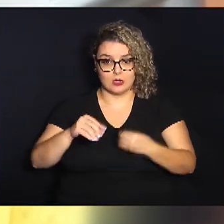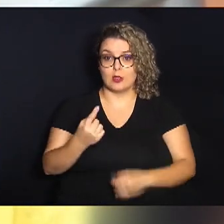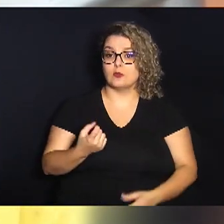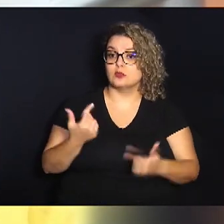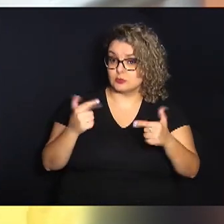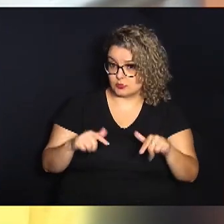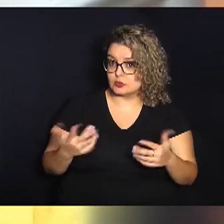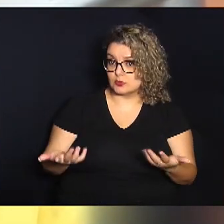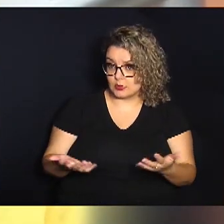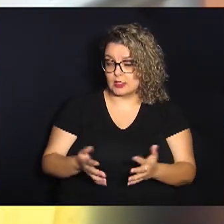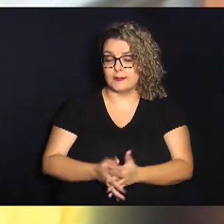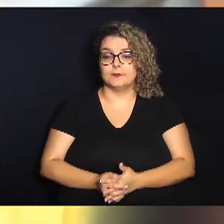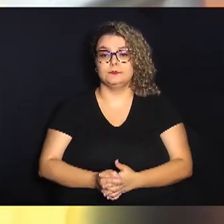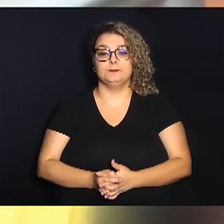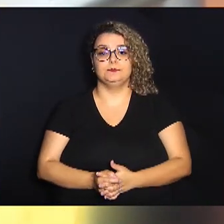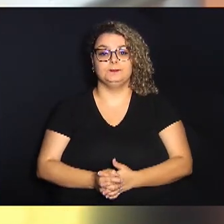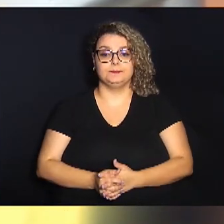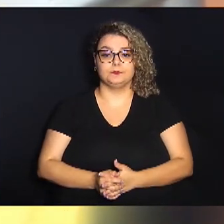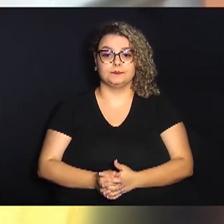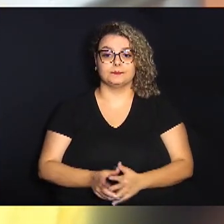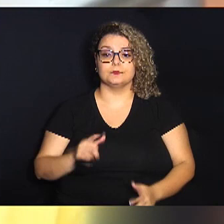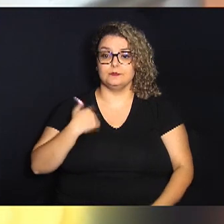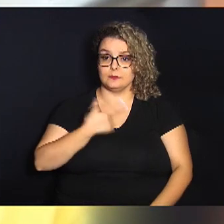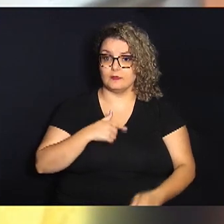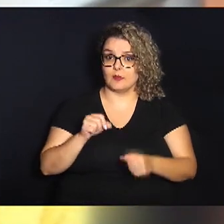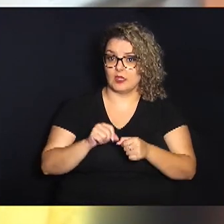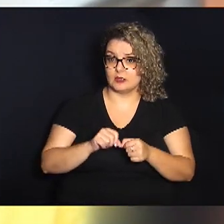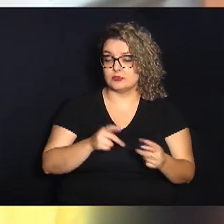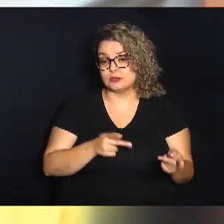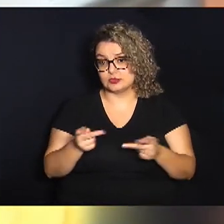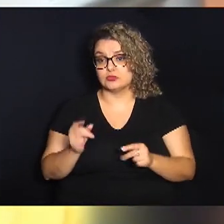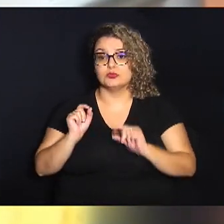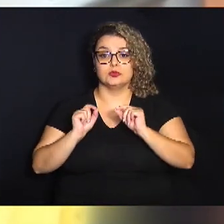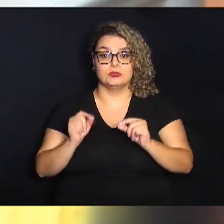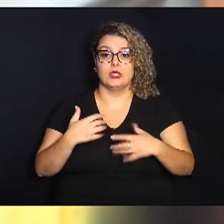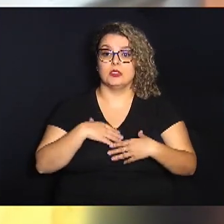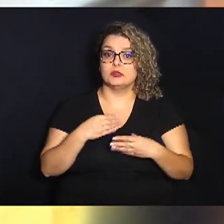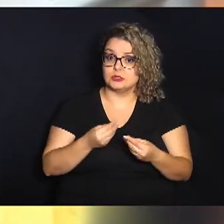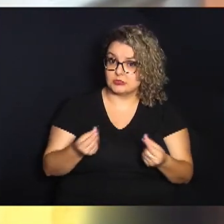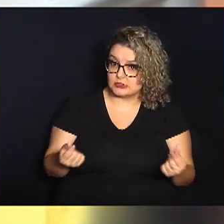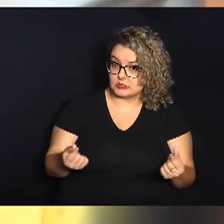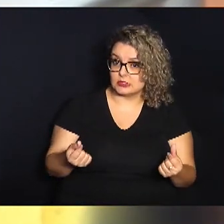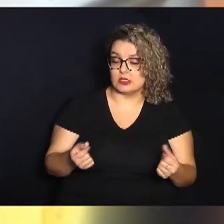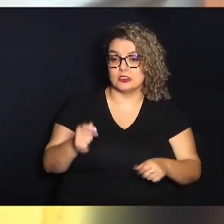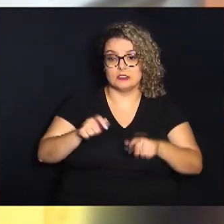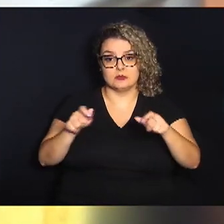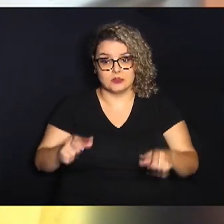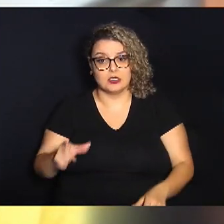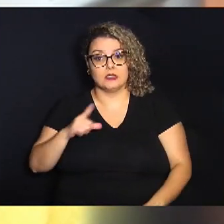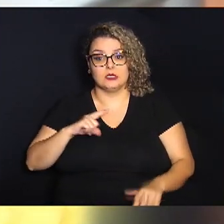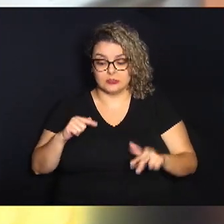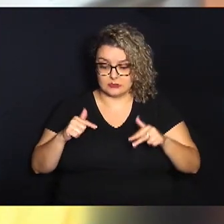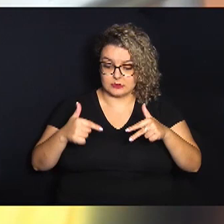mesmo território aqui da cidade. A gente vai fazer essa visita no sentido de sensibilizar, né, tanto as pessoas que têm militado